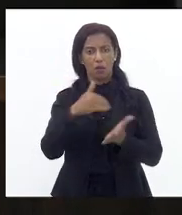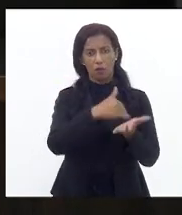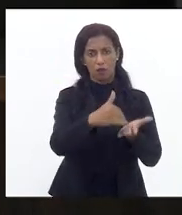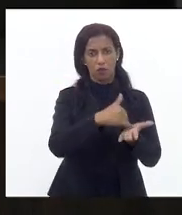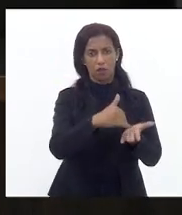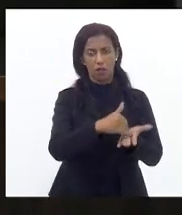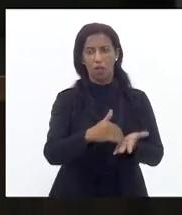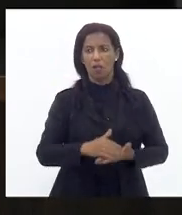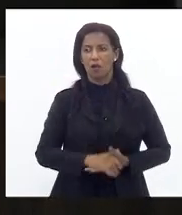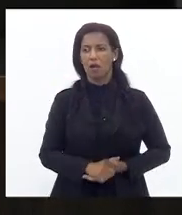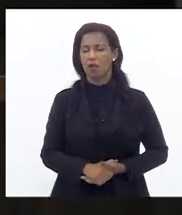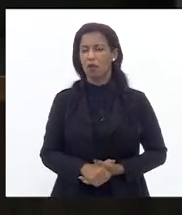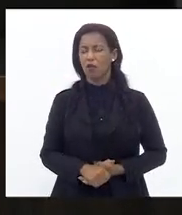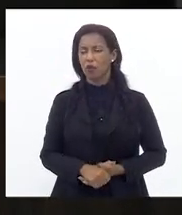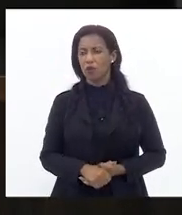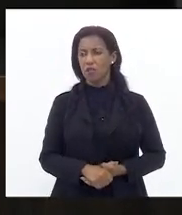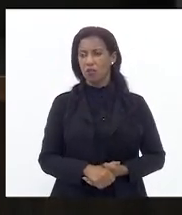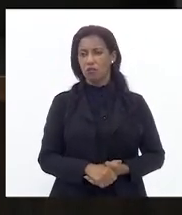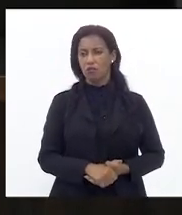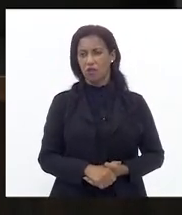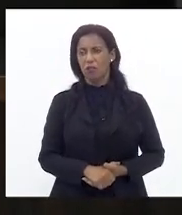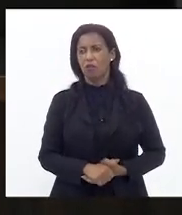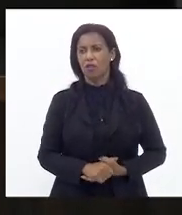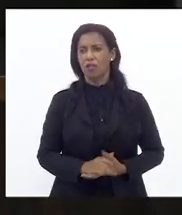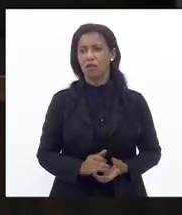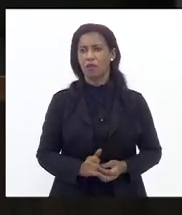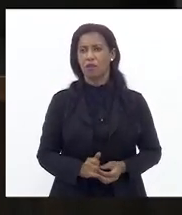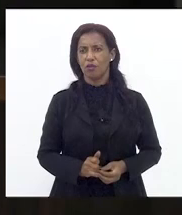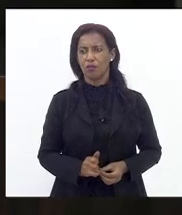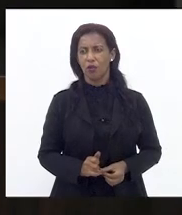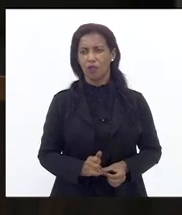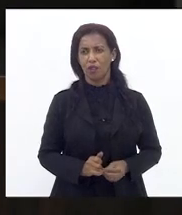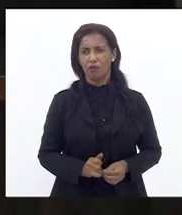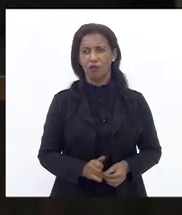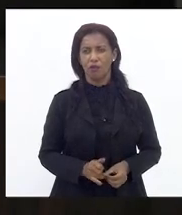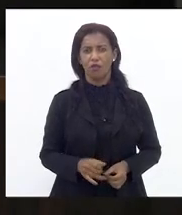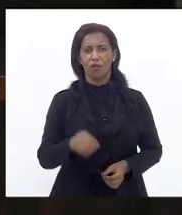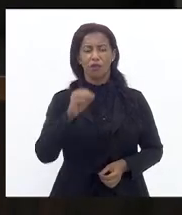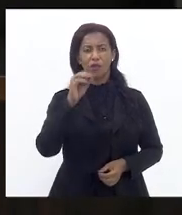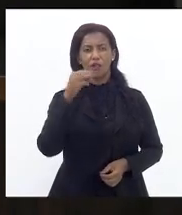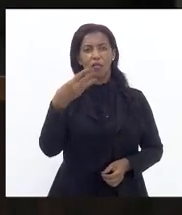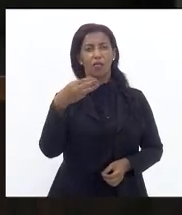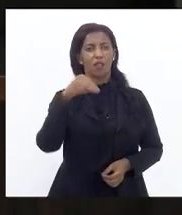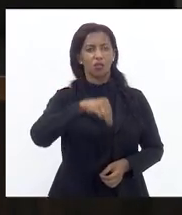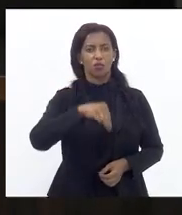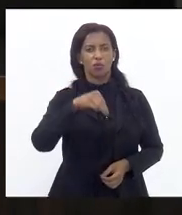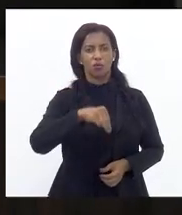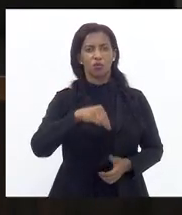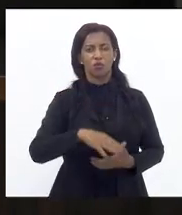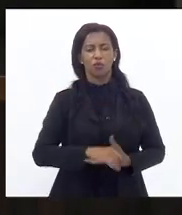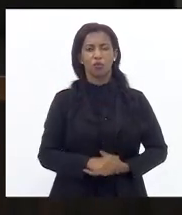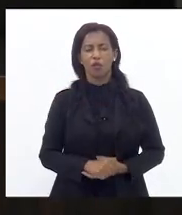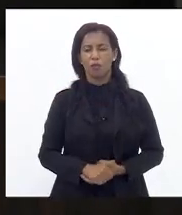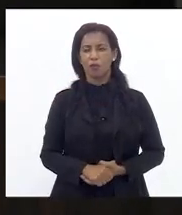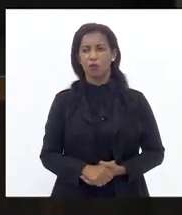Jean de Melo Teles presidente do sindicato dos auditores em três minutos por gentileza